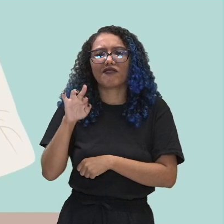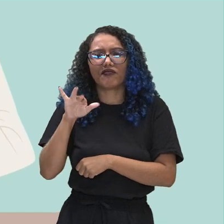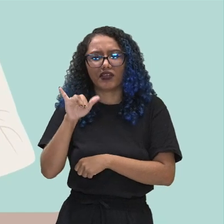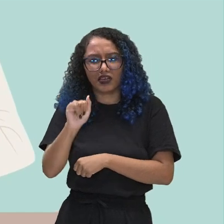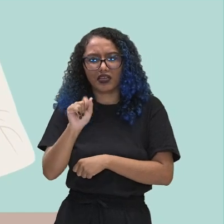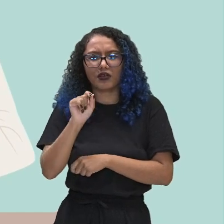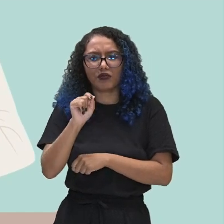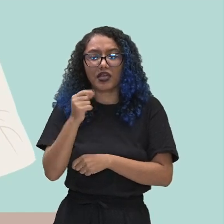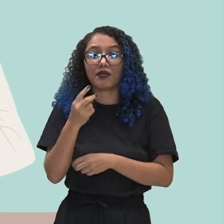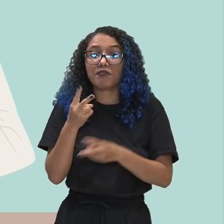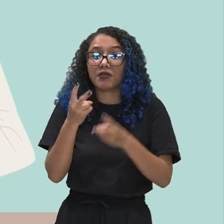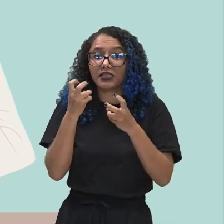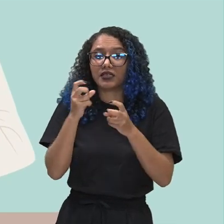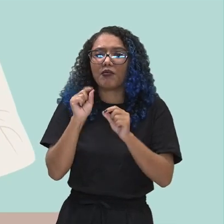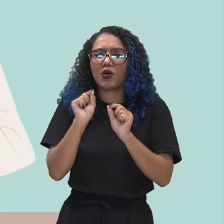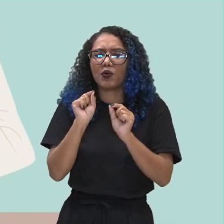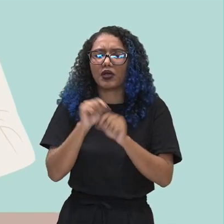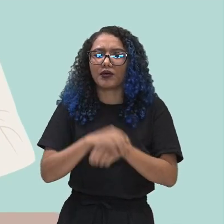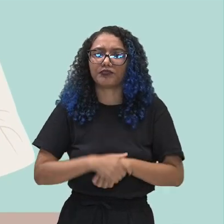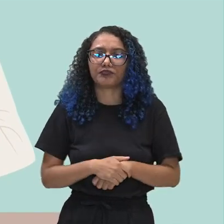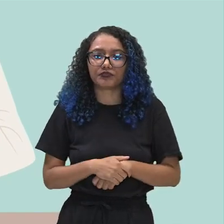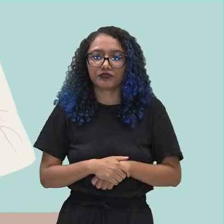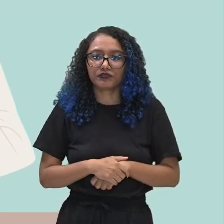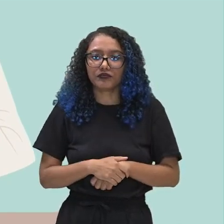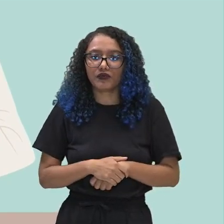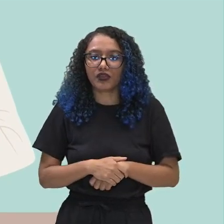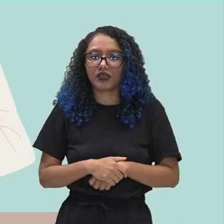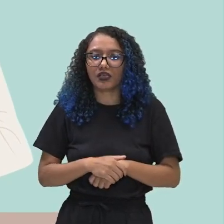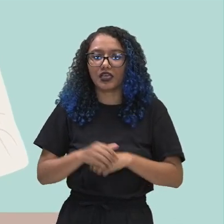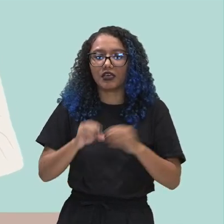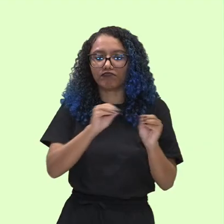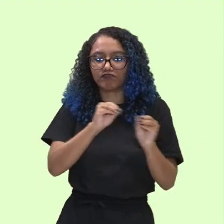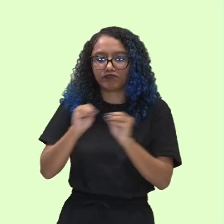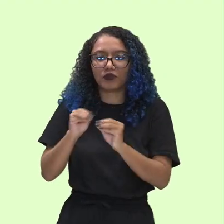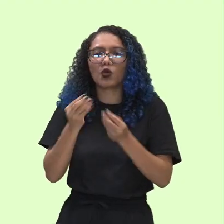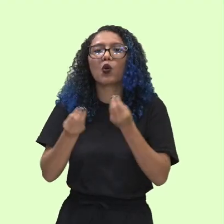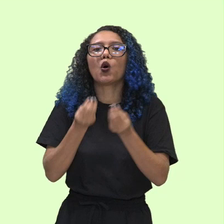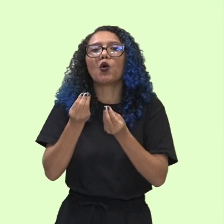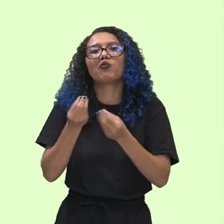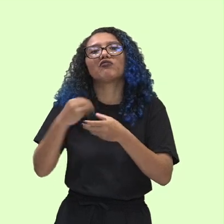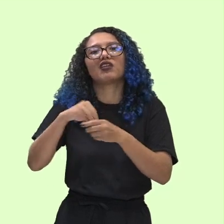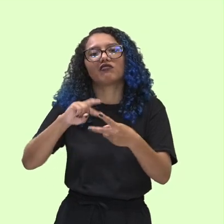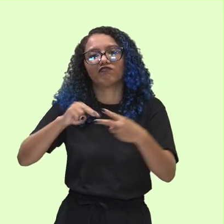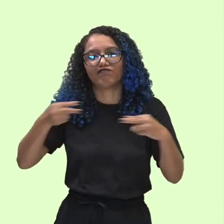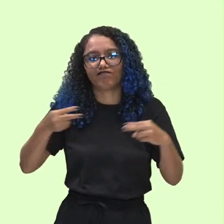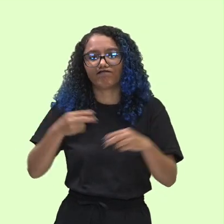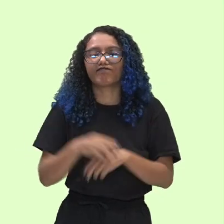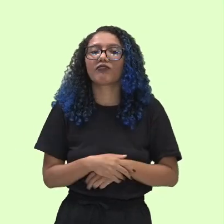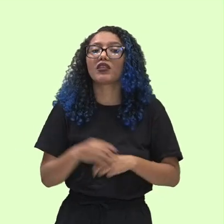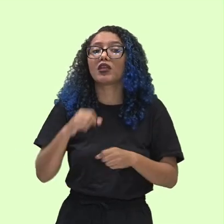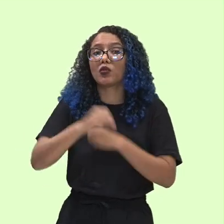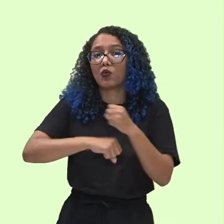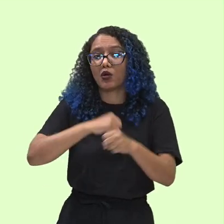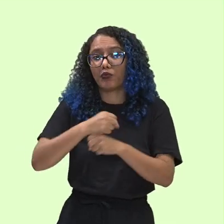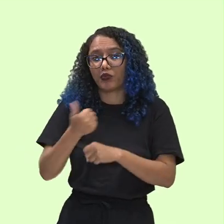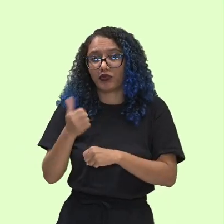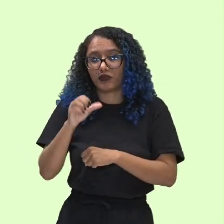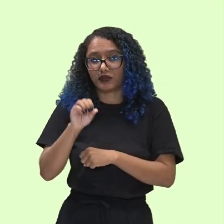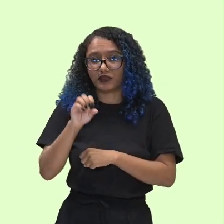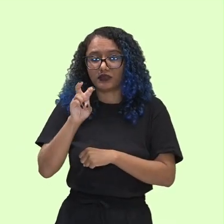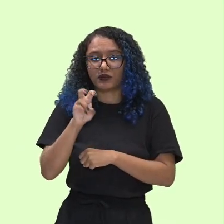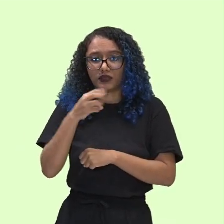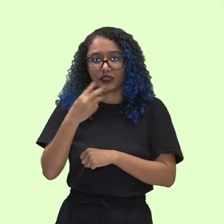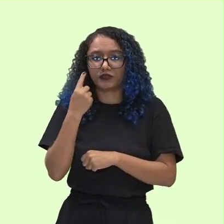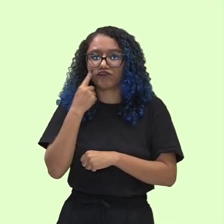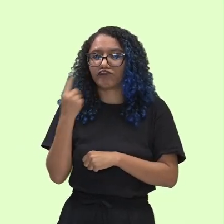de informações entre organismos é mediada pelo DNA. Em 1953, Watson e